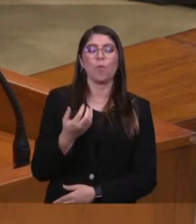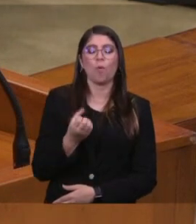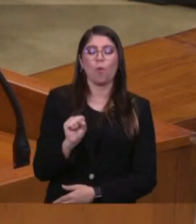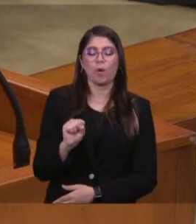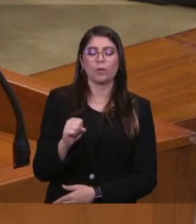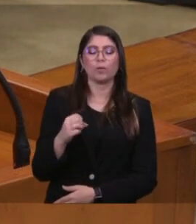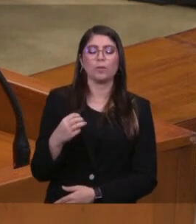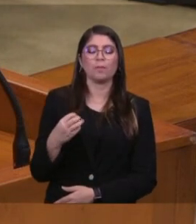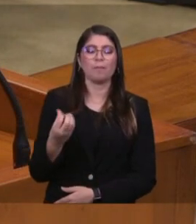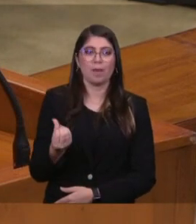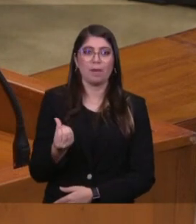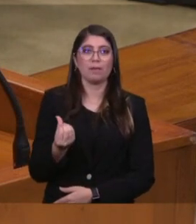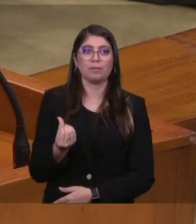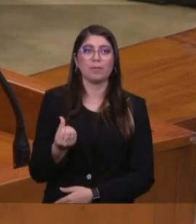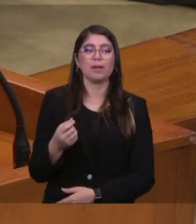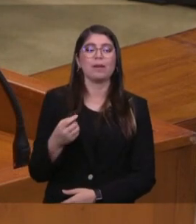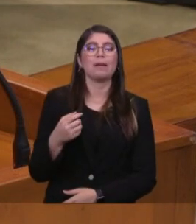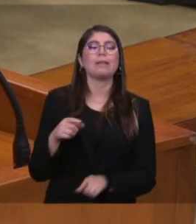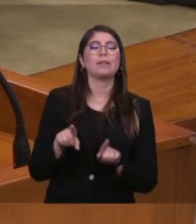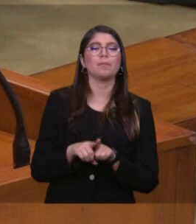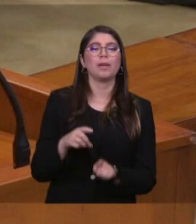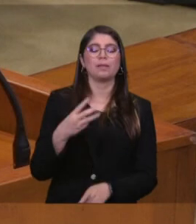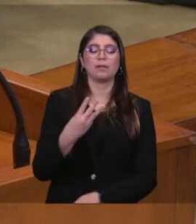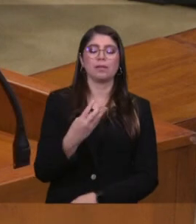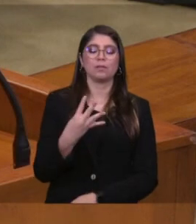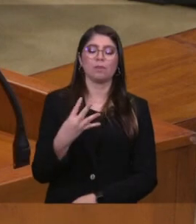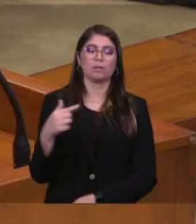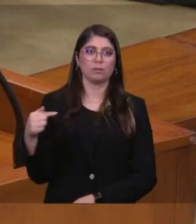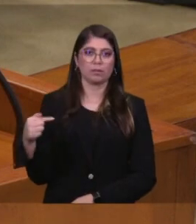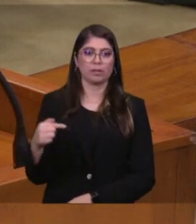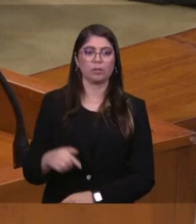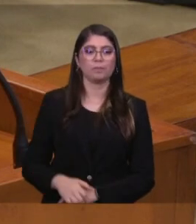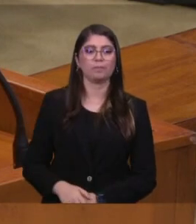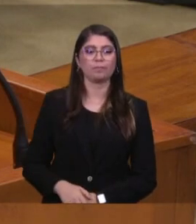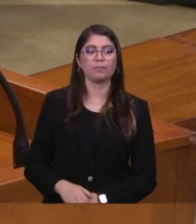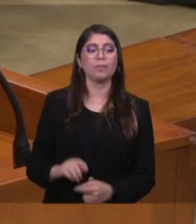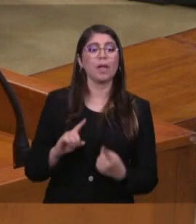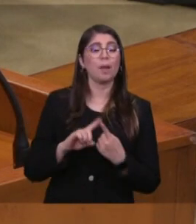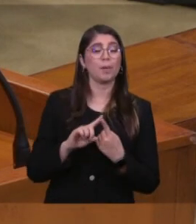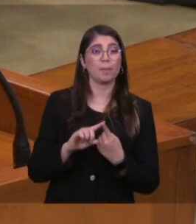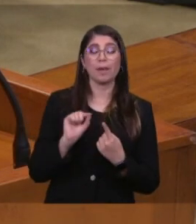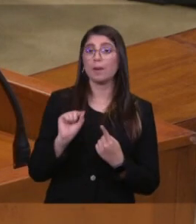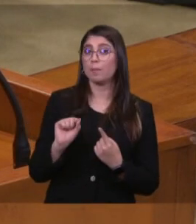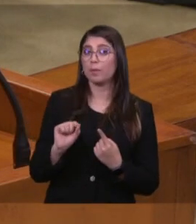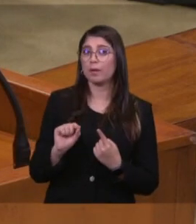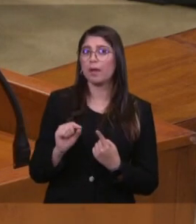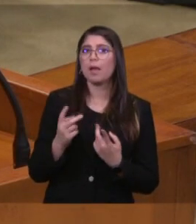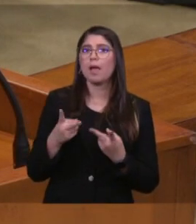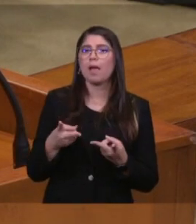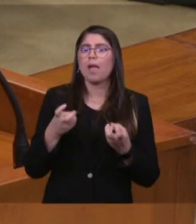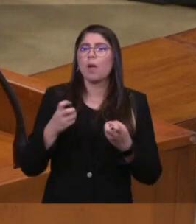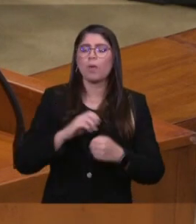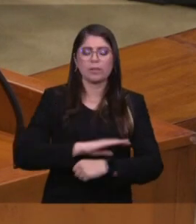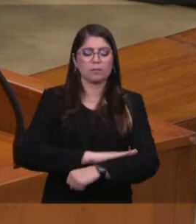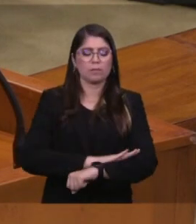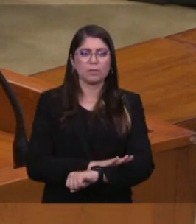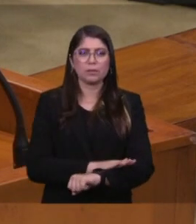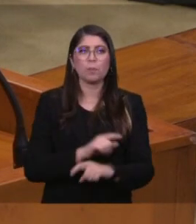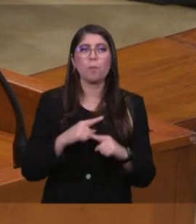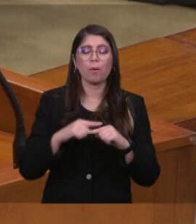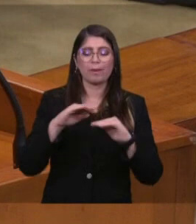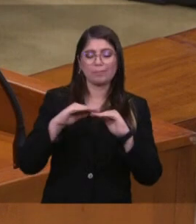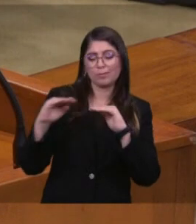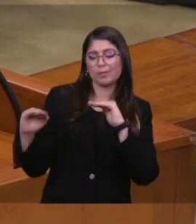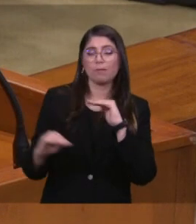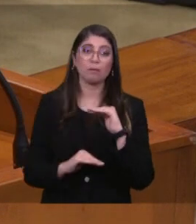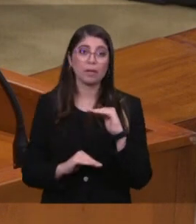Destaco a ADPF 186, entendendo que, por ter reconhecido a materialidade do racismo enquanto produtor de desigualdade e pautado